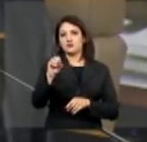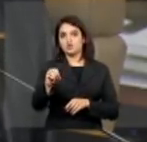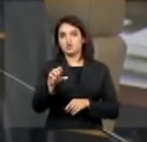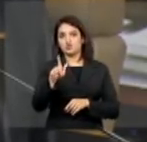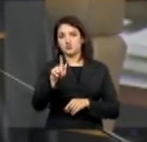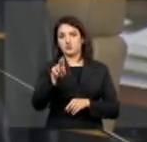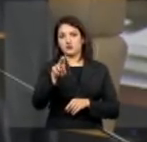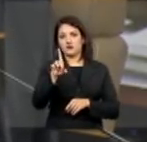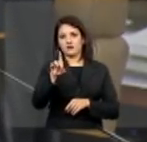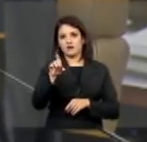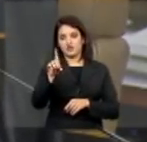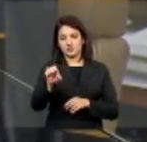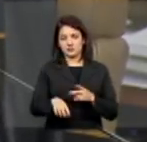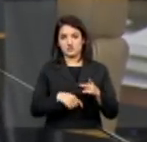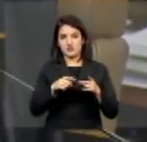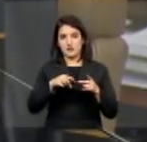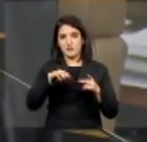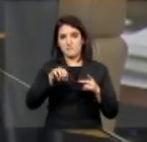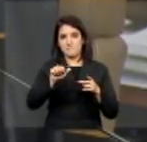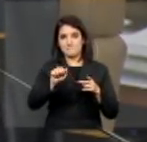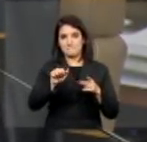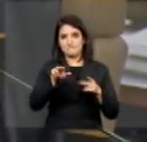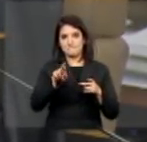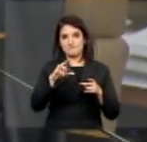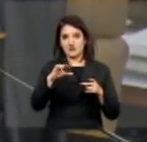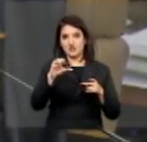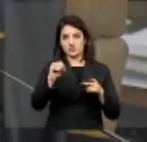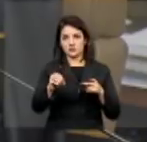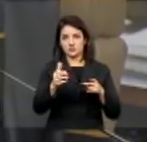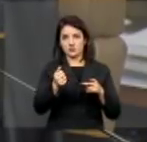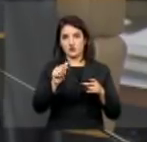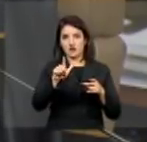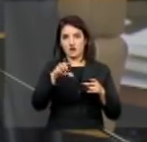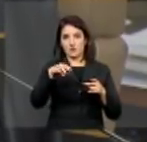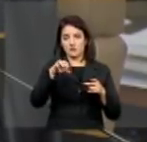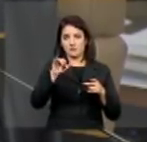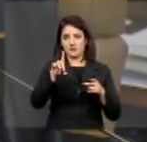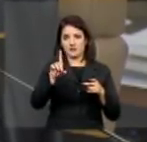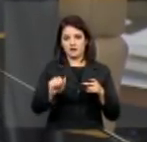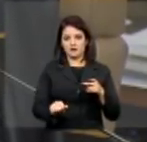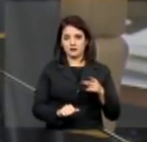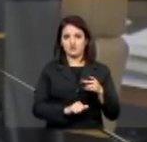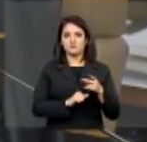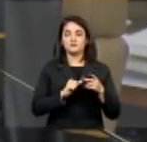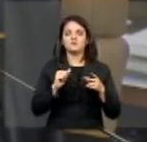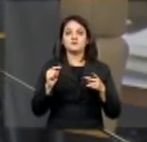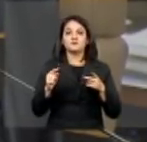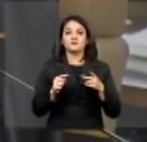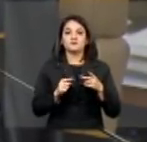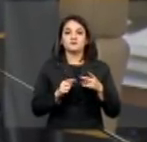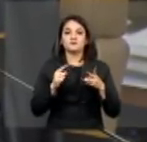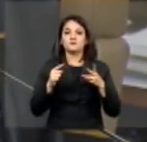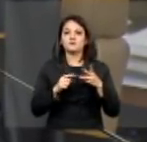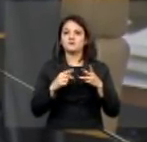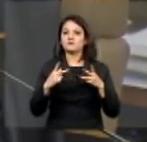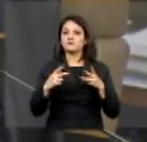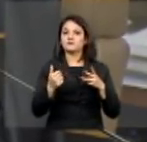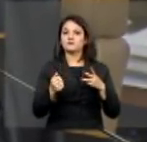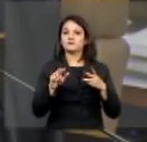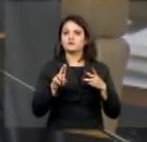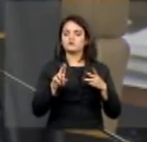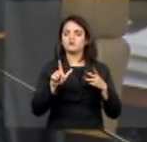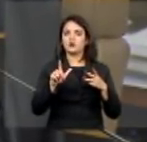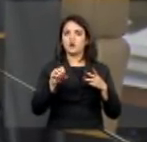márcio de almeida ferreira márcio de almeida ferreira que o impetrante deste aves paulo roberto gomes